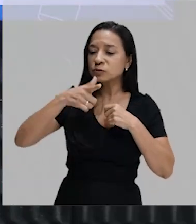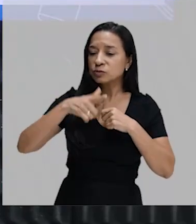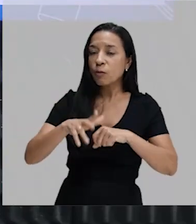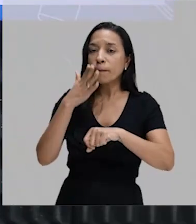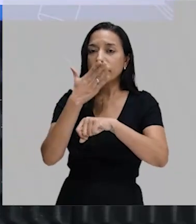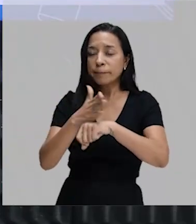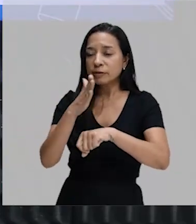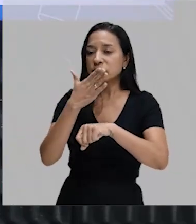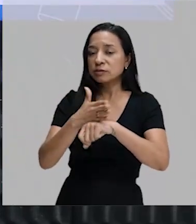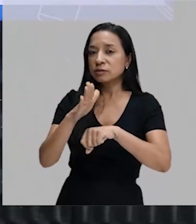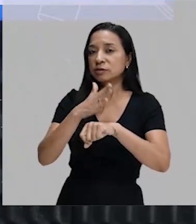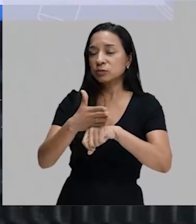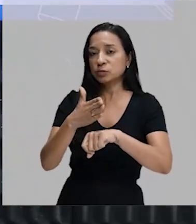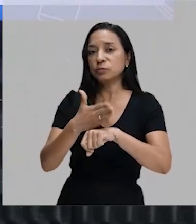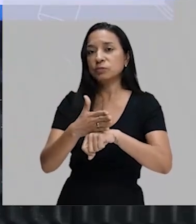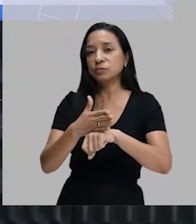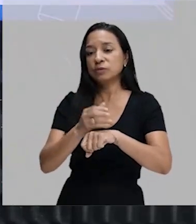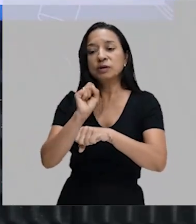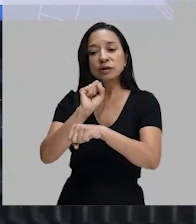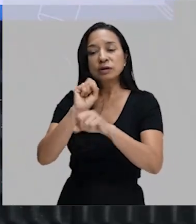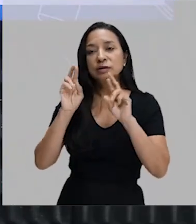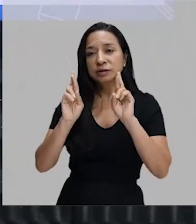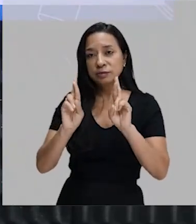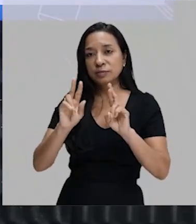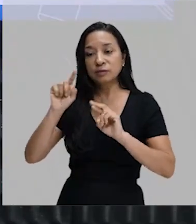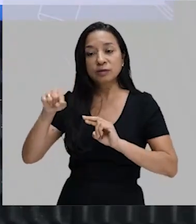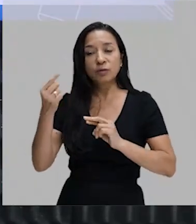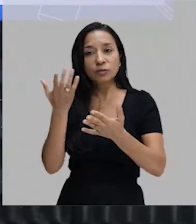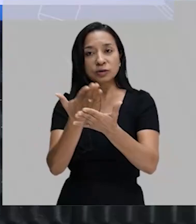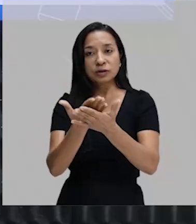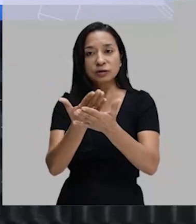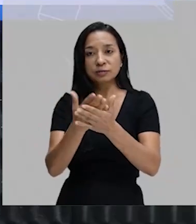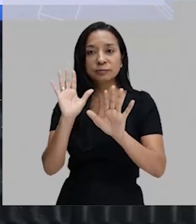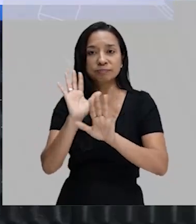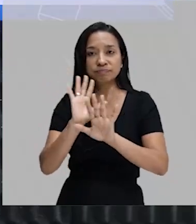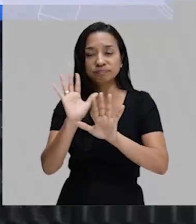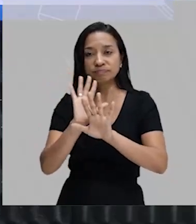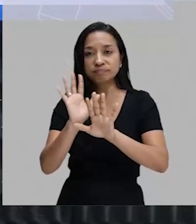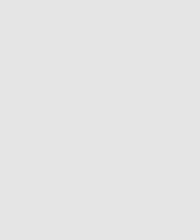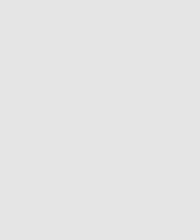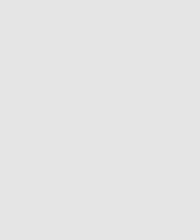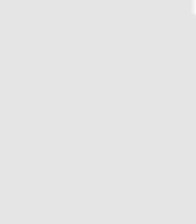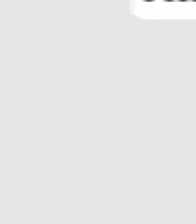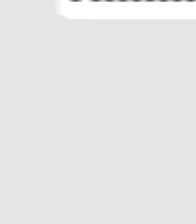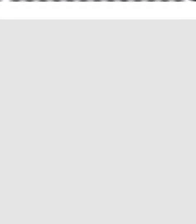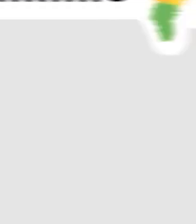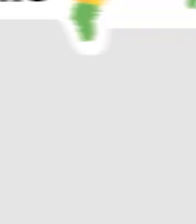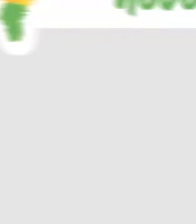estudando todo o tempo. E eu aguardo vocês na próxima aula. Hasta luego!